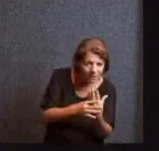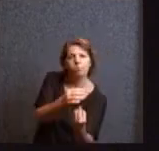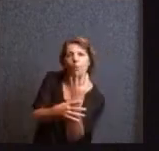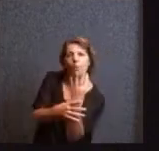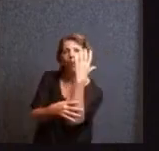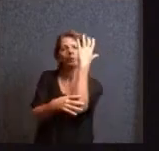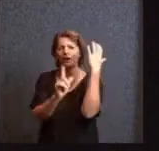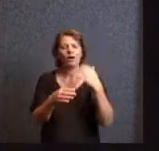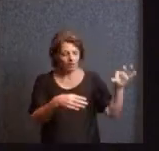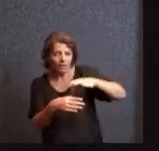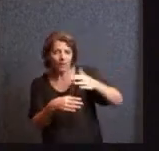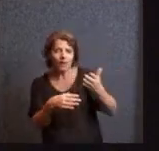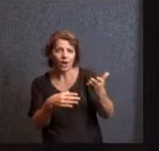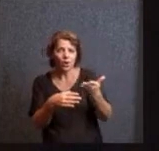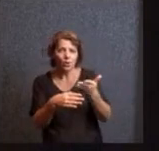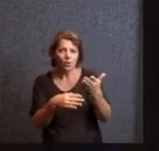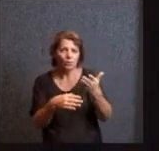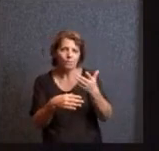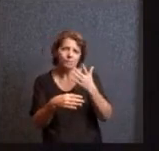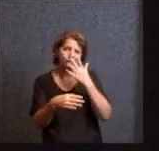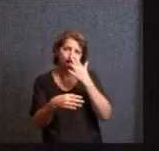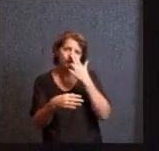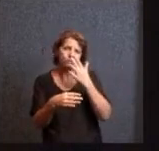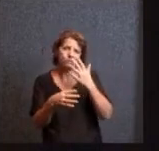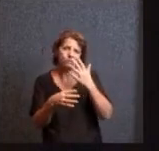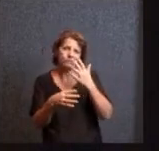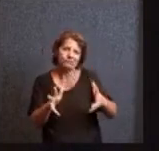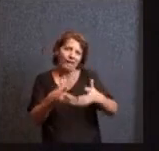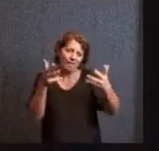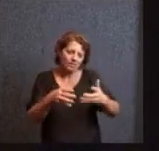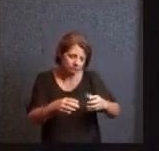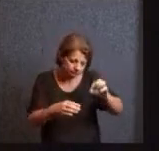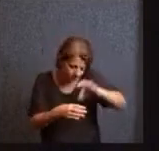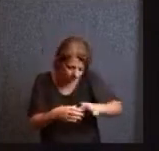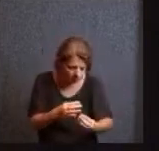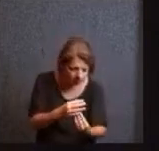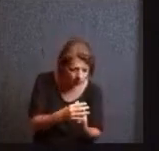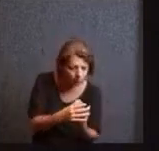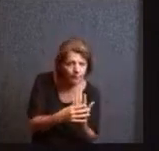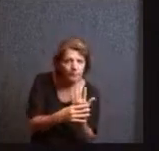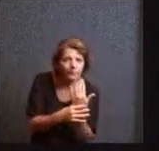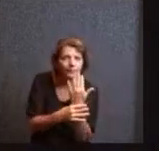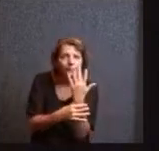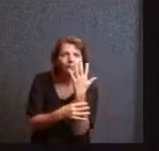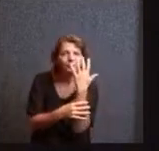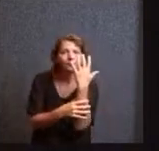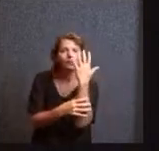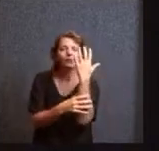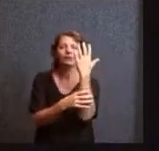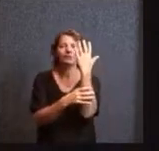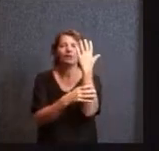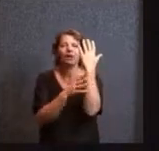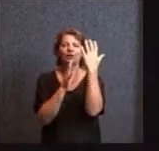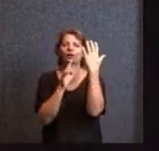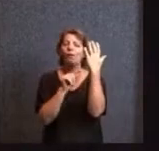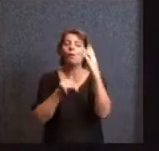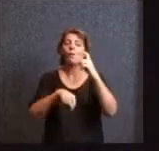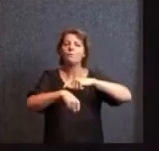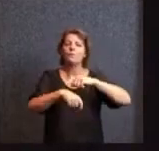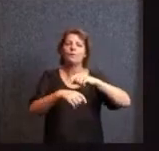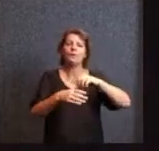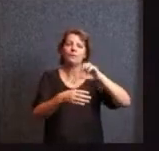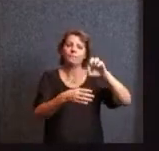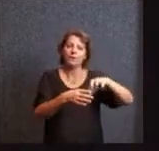uma semente de couve, daqui a um mês eu estou colhendo, eu planto a semente de coentro, daqui a pouco eu estou colhendo. Educação a gente planta